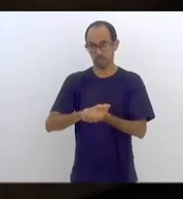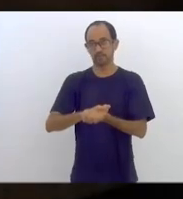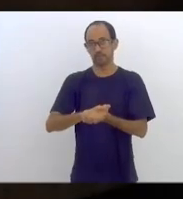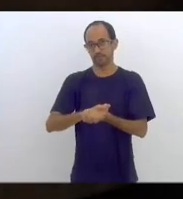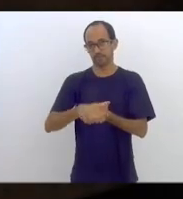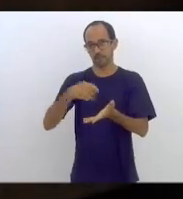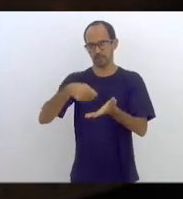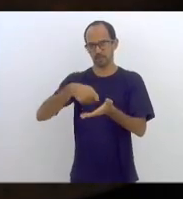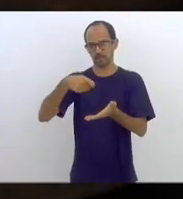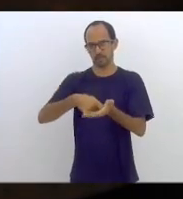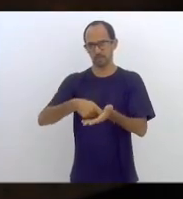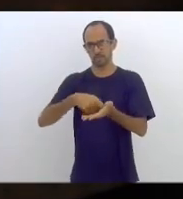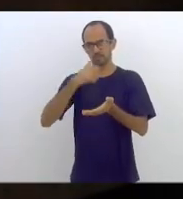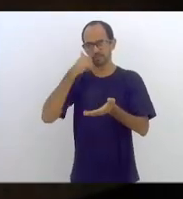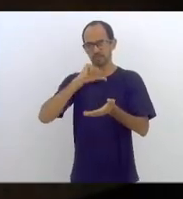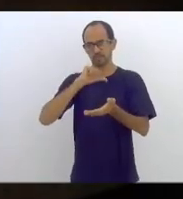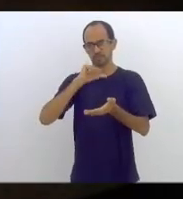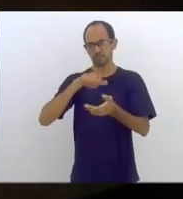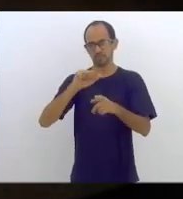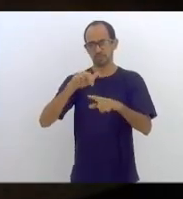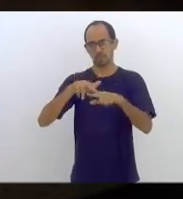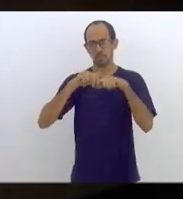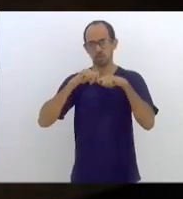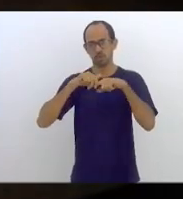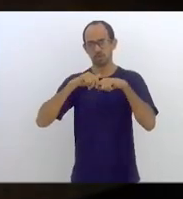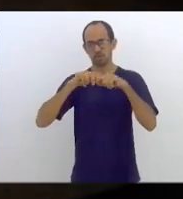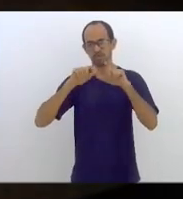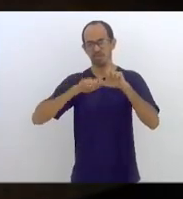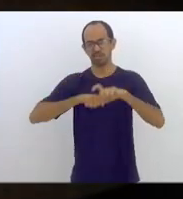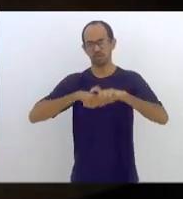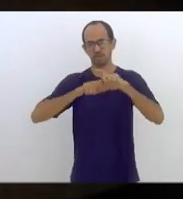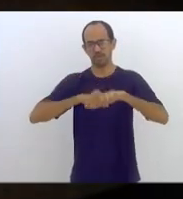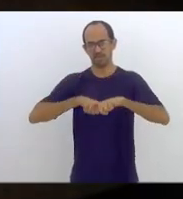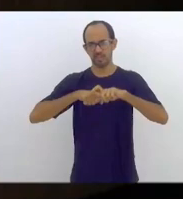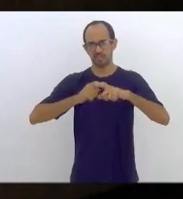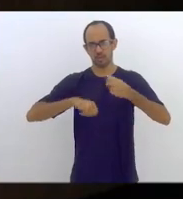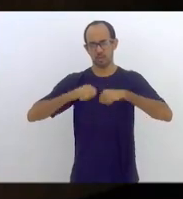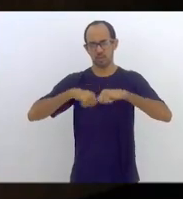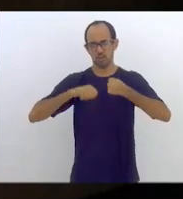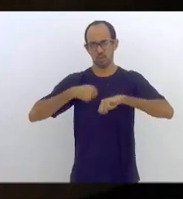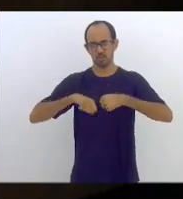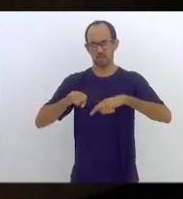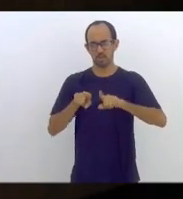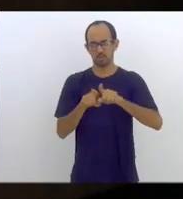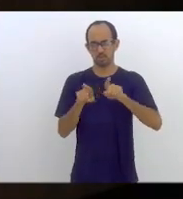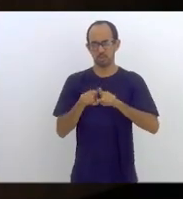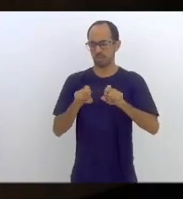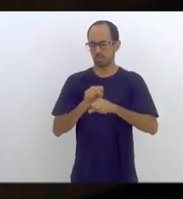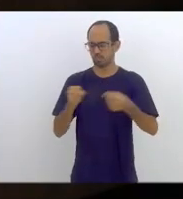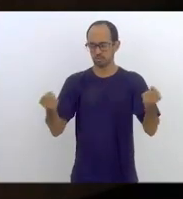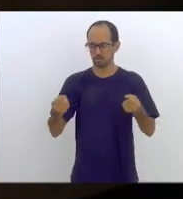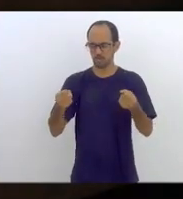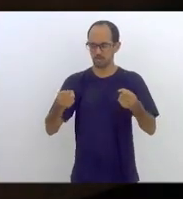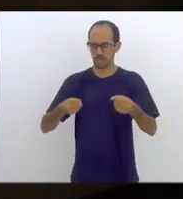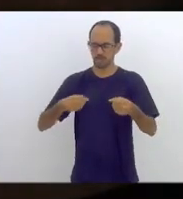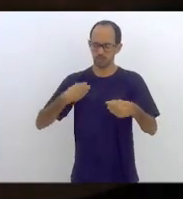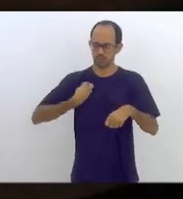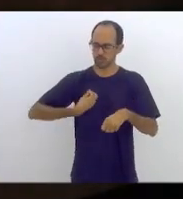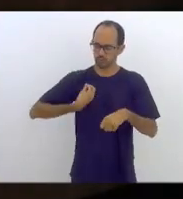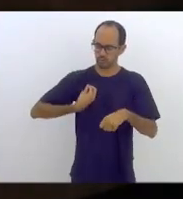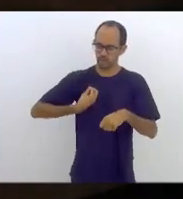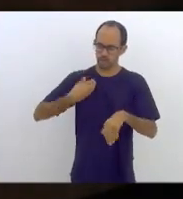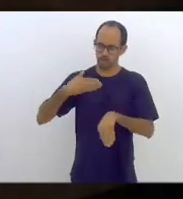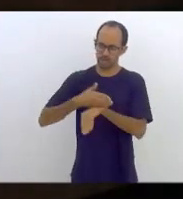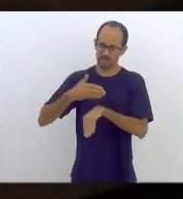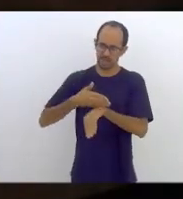pressiona a mulher né em função da sua dependência econômica e da sua impossibilidade de sobreviver sem o acesso